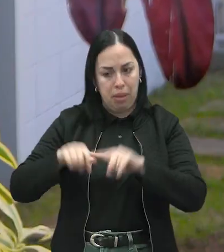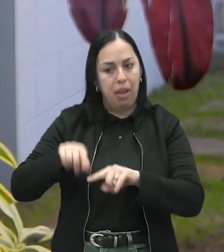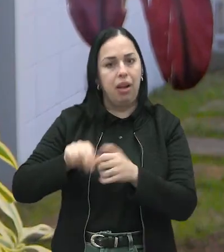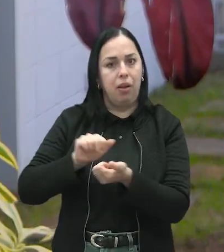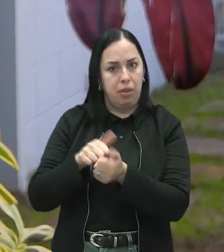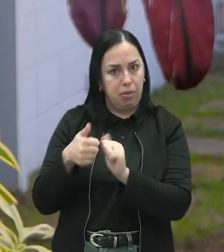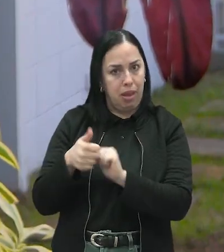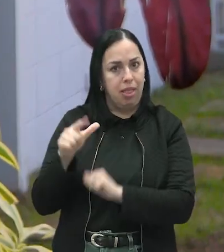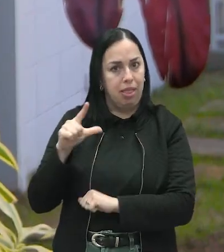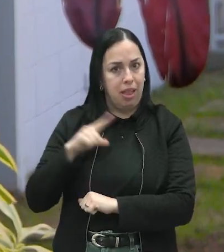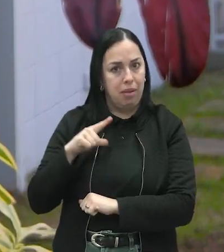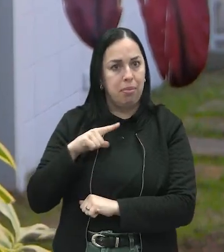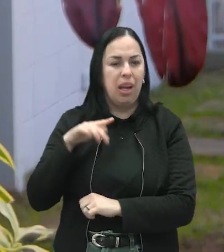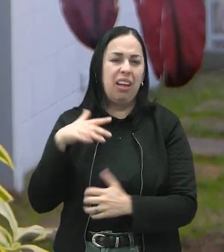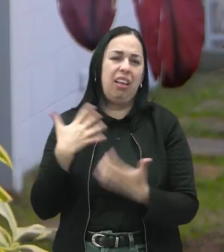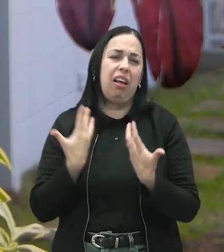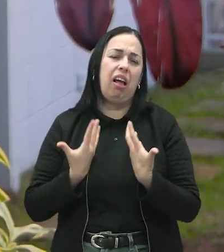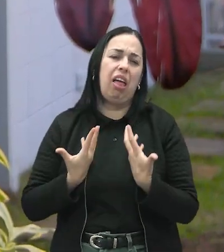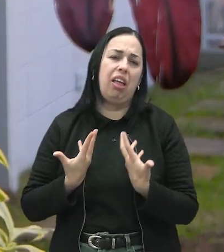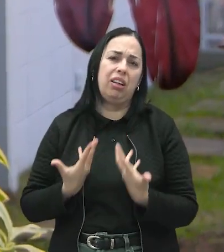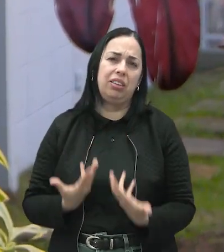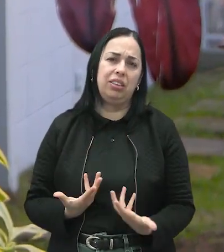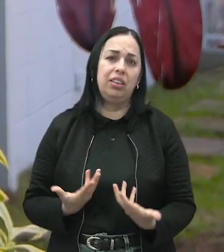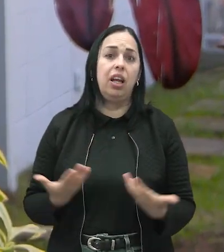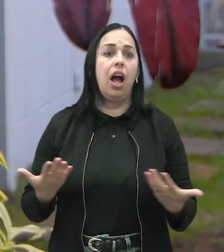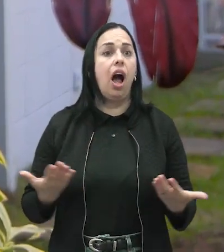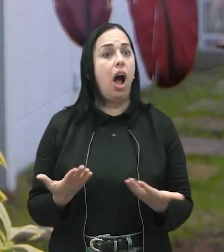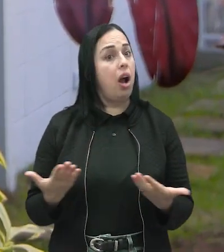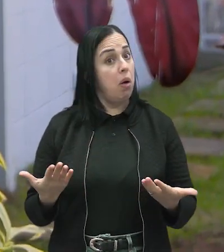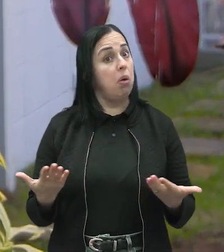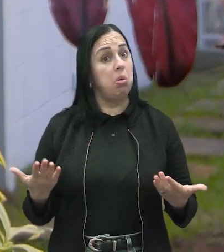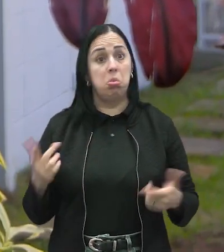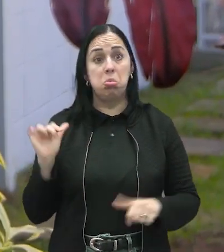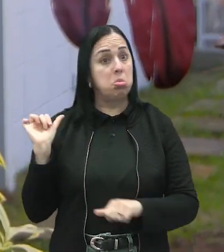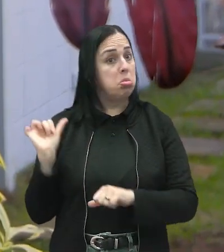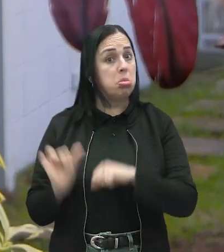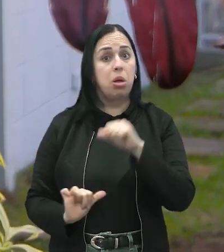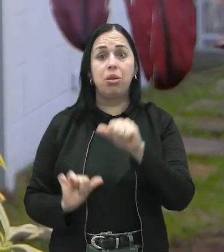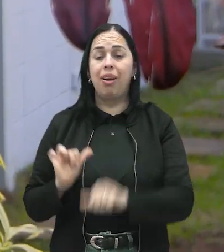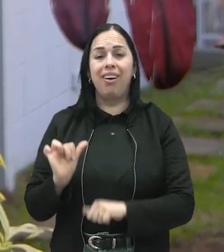um material adaptado, fica cansativo. E ele está mais